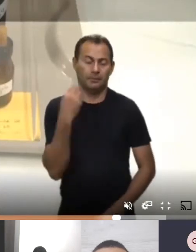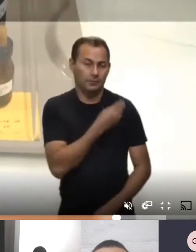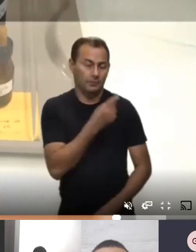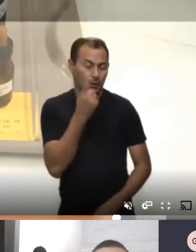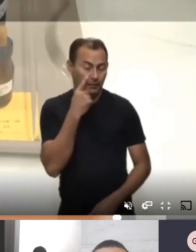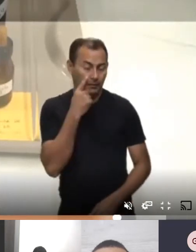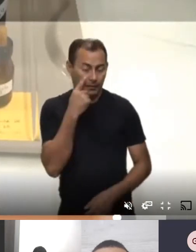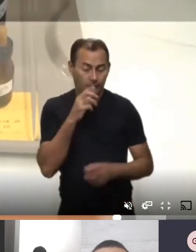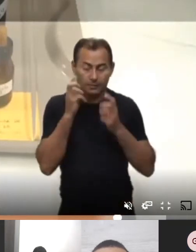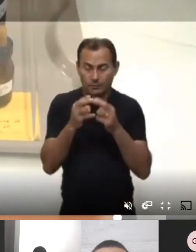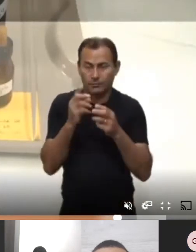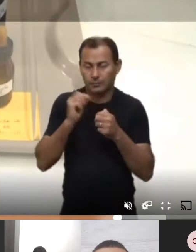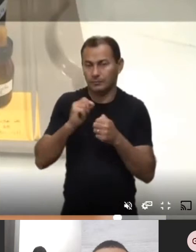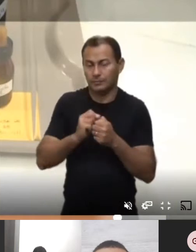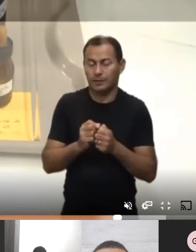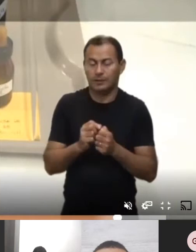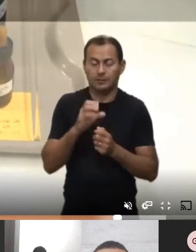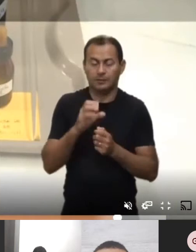laranjado de metila.